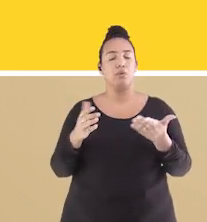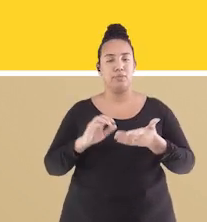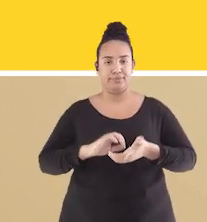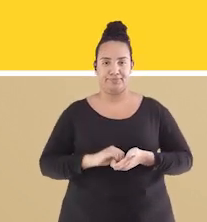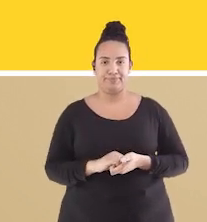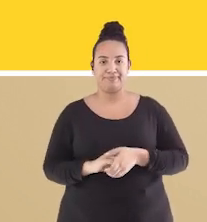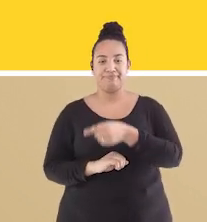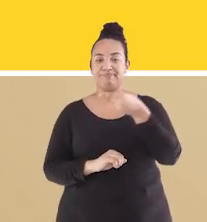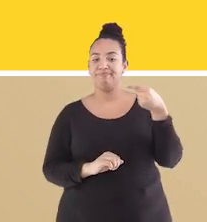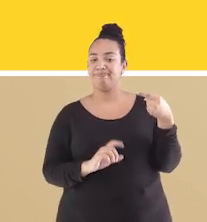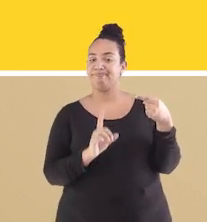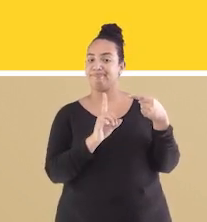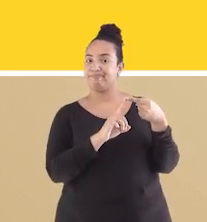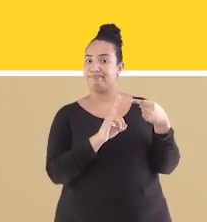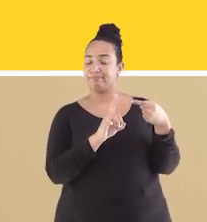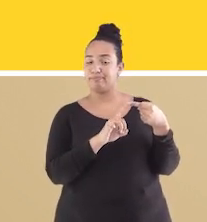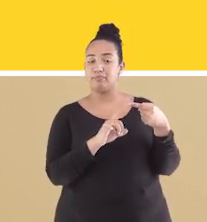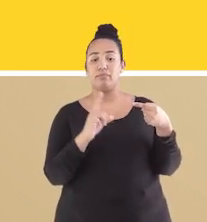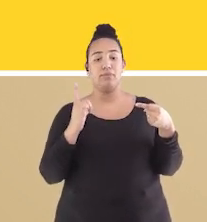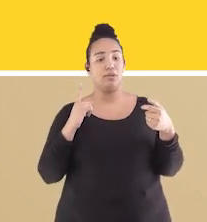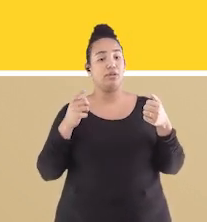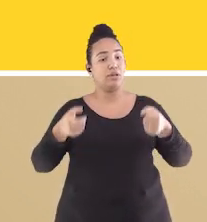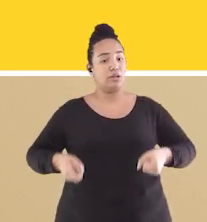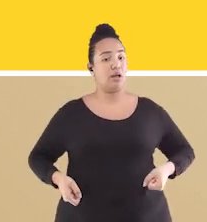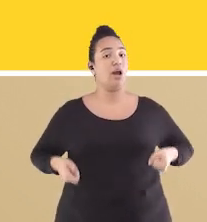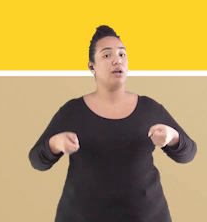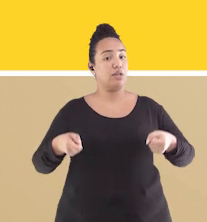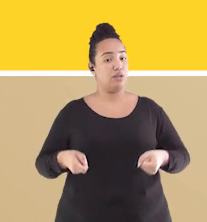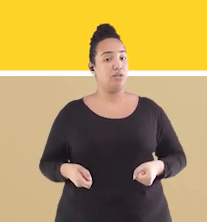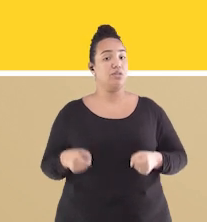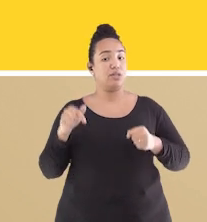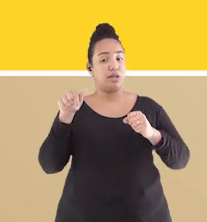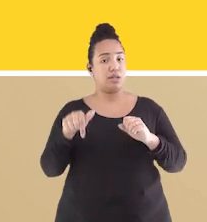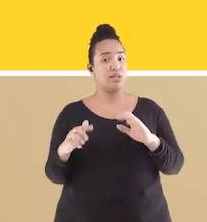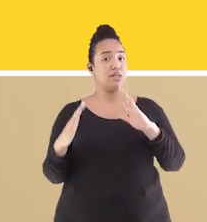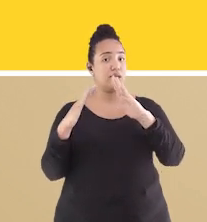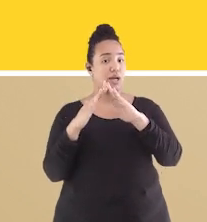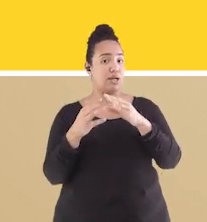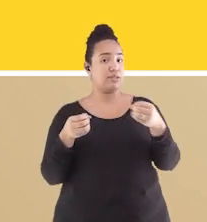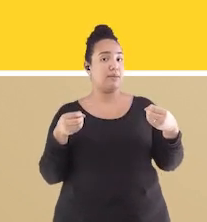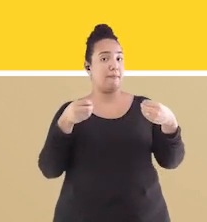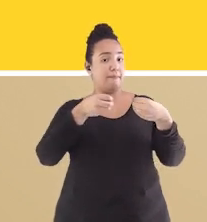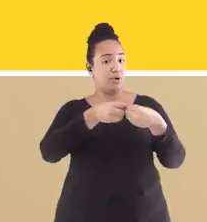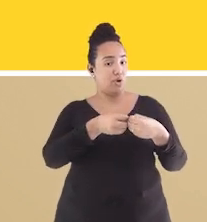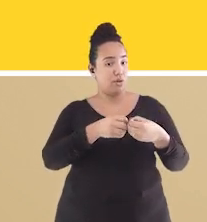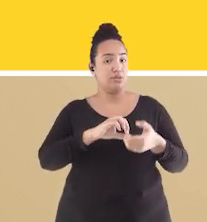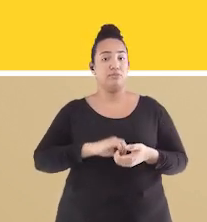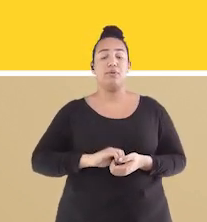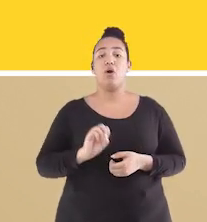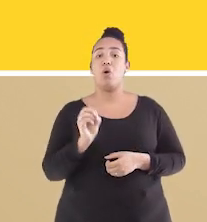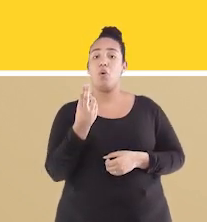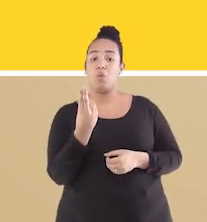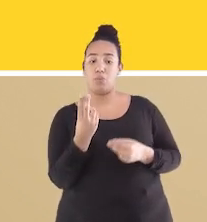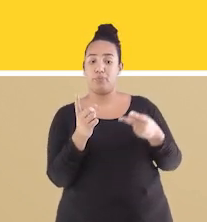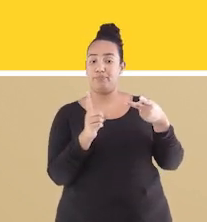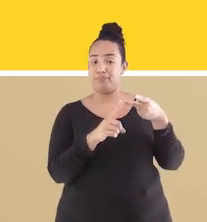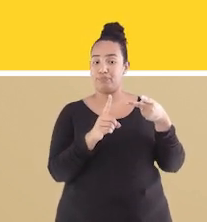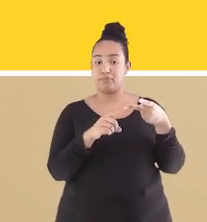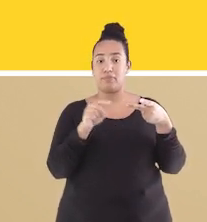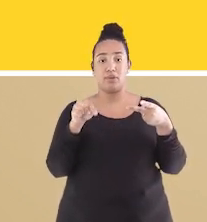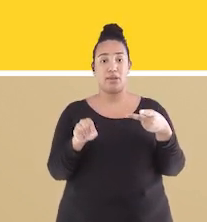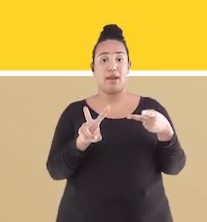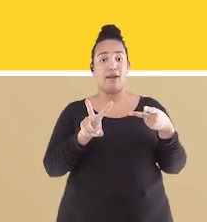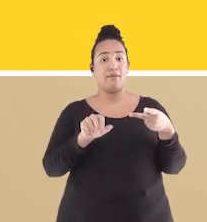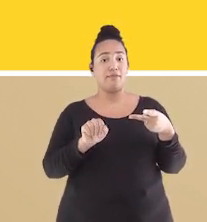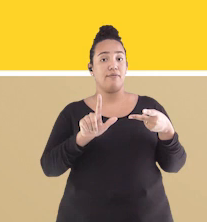transmitindo? Letra A. Há um cadeirante que mora em frente à vaga de estacionamento. Letra B. A